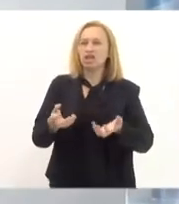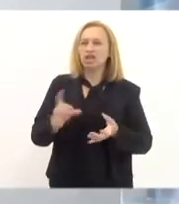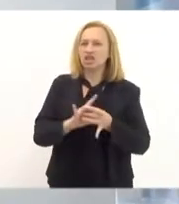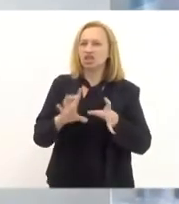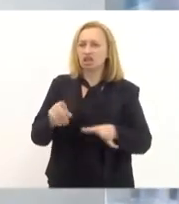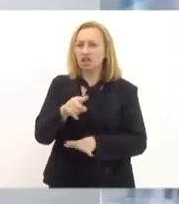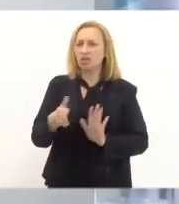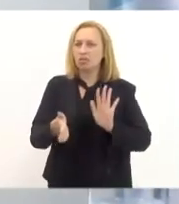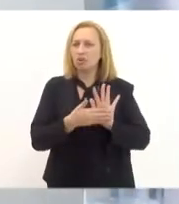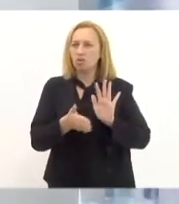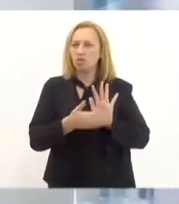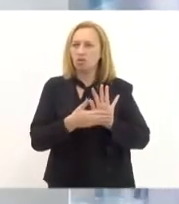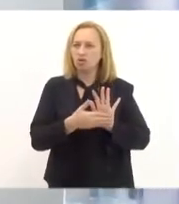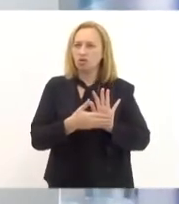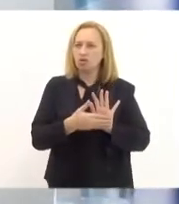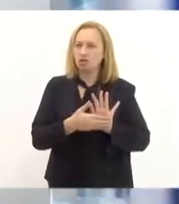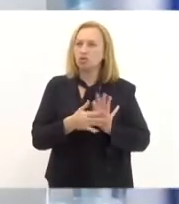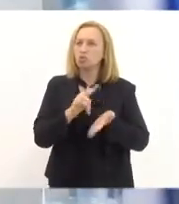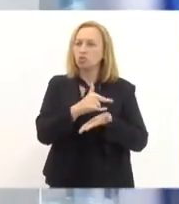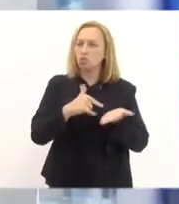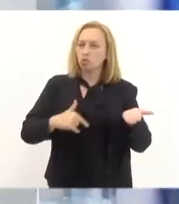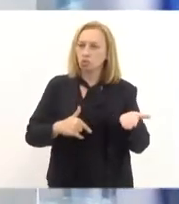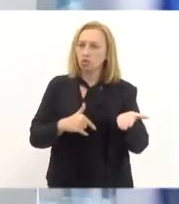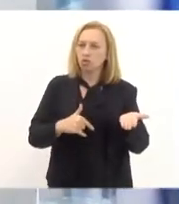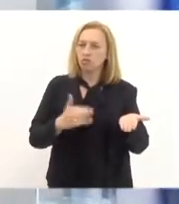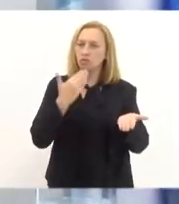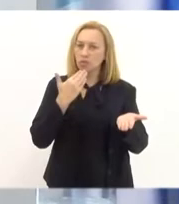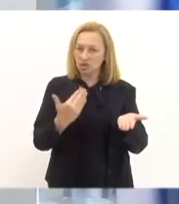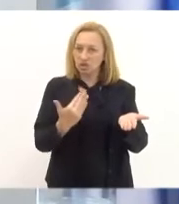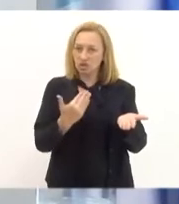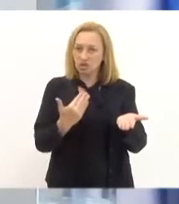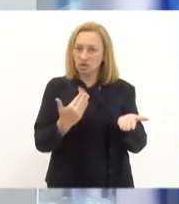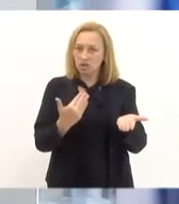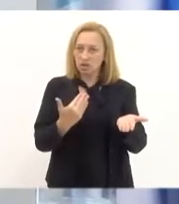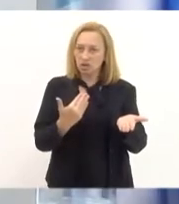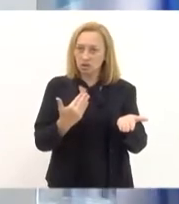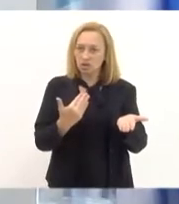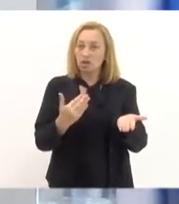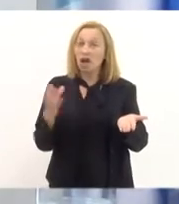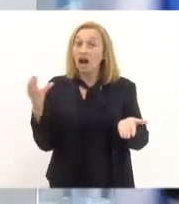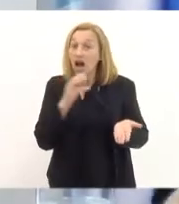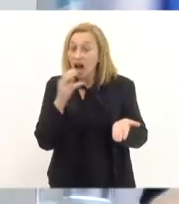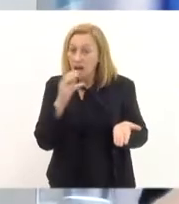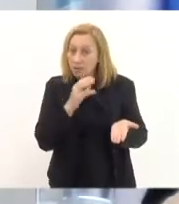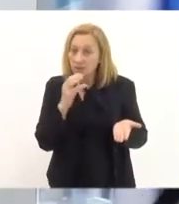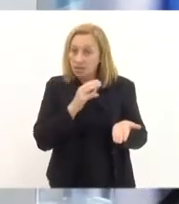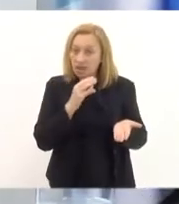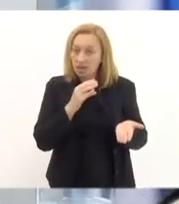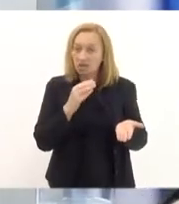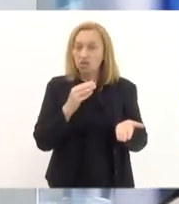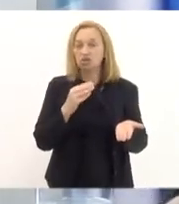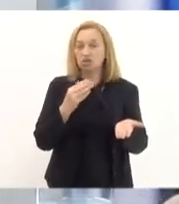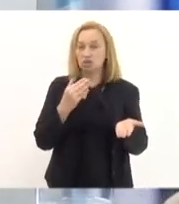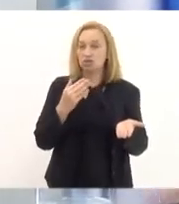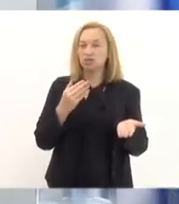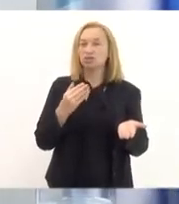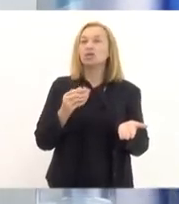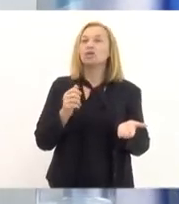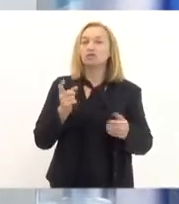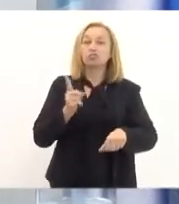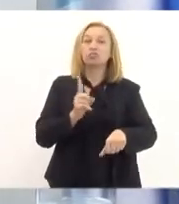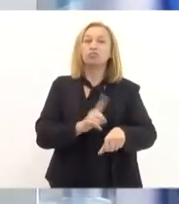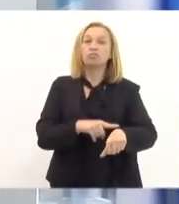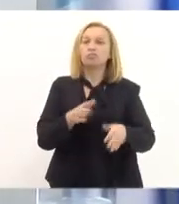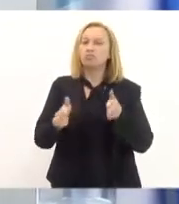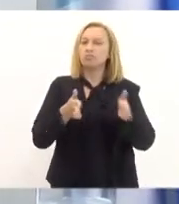uma proposta de que ao o que for solicitada mediante a urgência dessa comissão parlamentar de inquérito ele tem